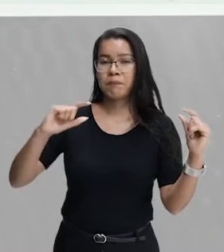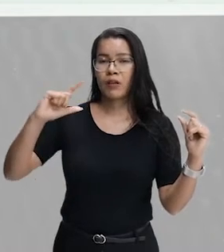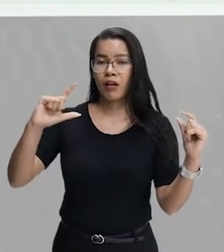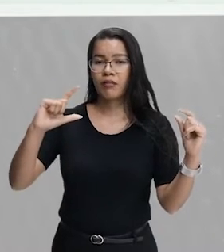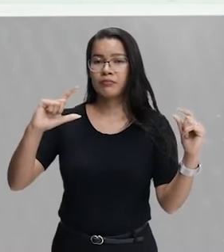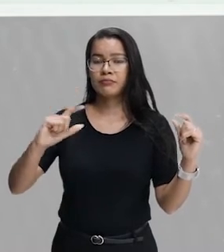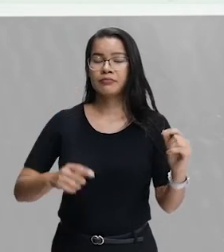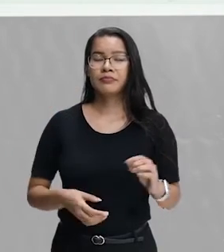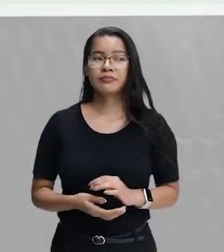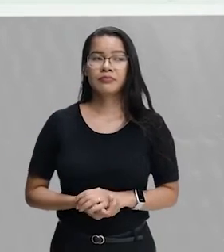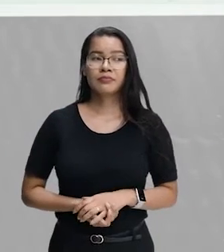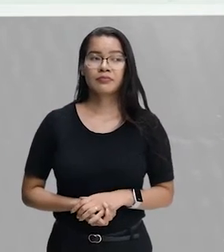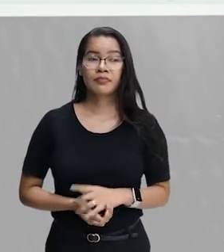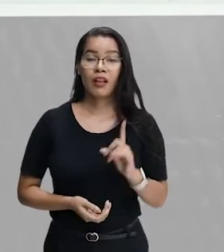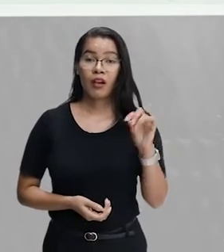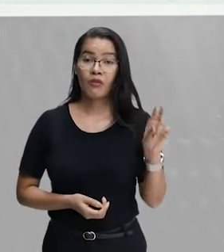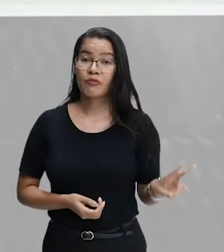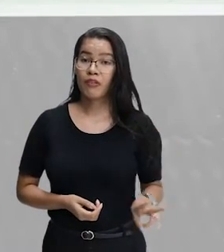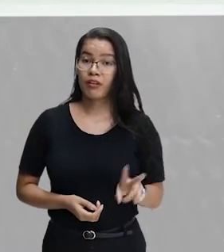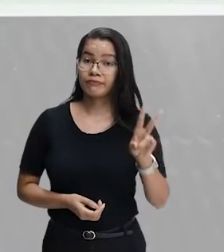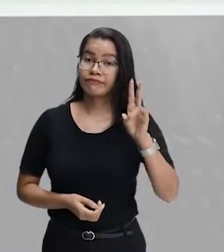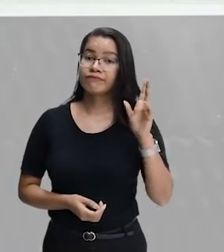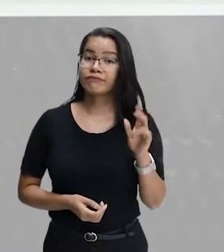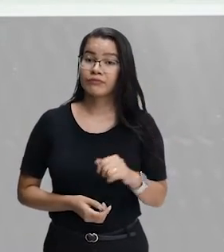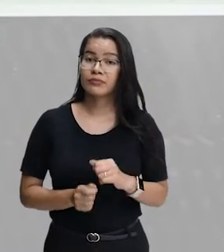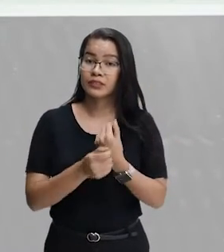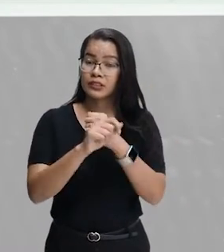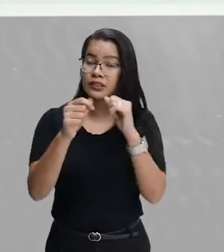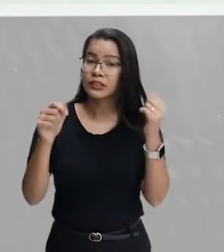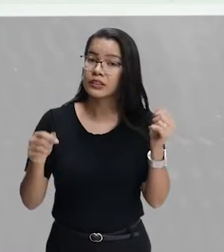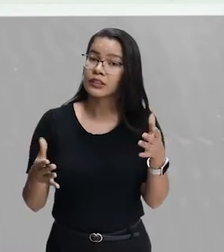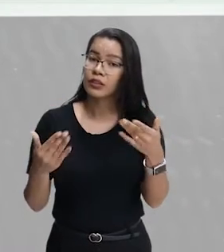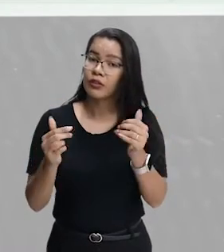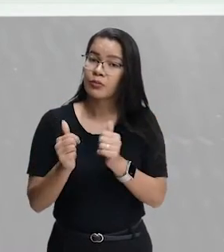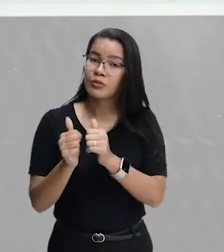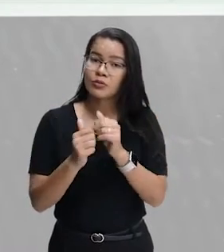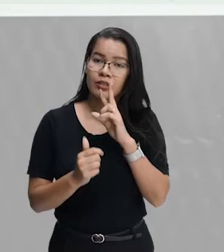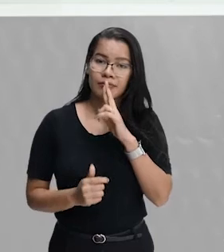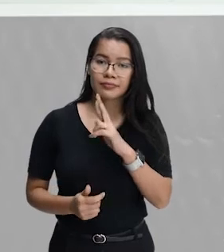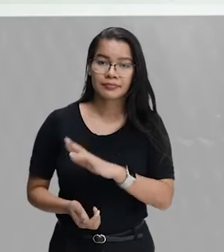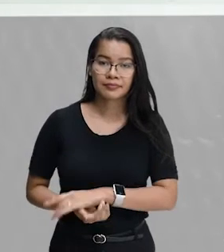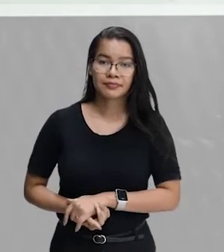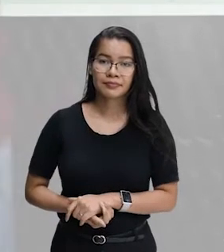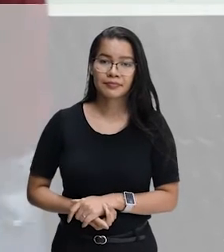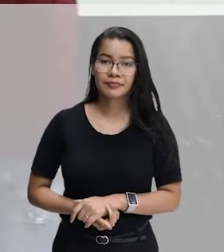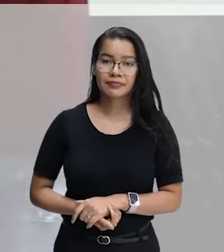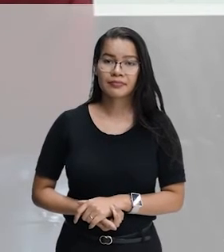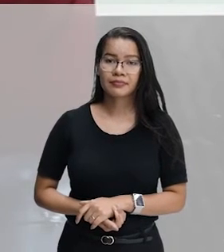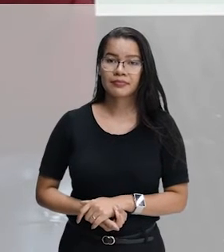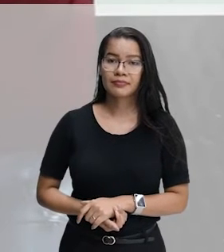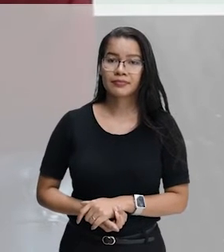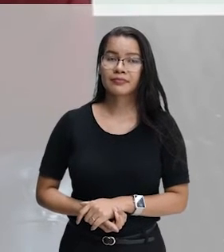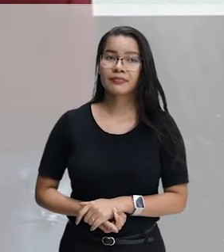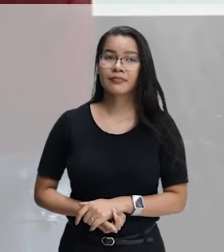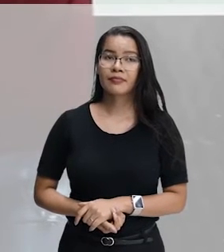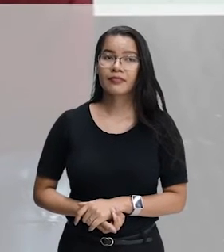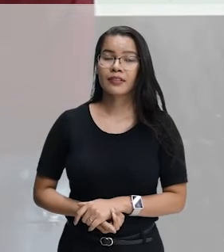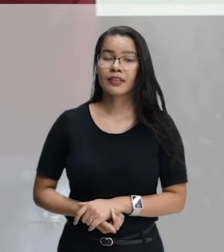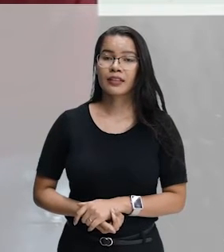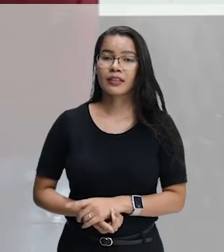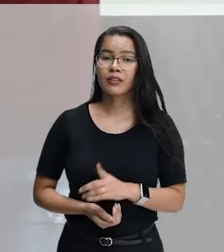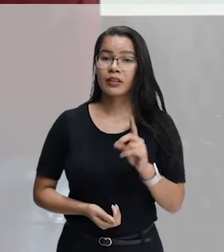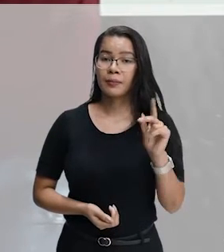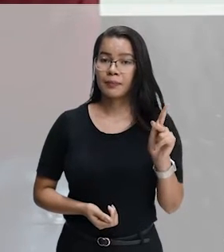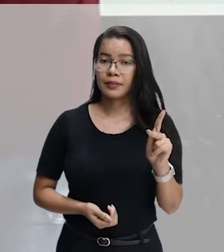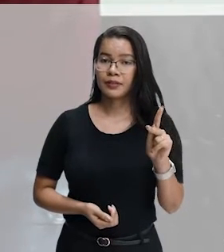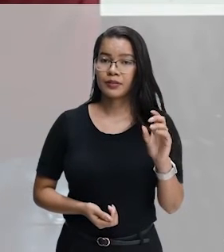de amplitude, ele é um valor bastante grande. Então, vamos lá. Então, o desvio aqui do